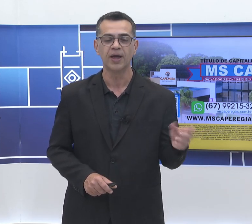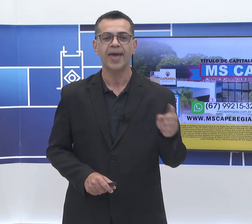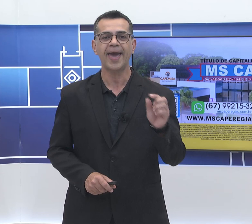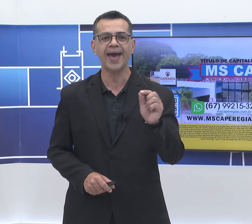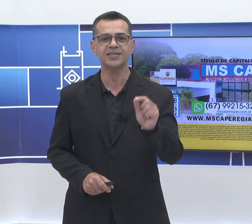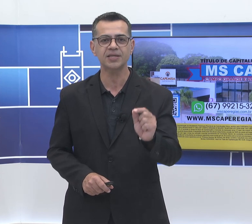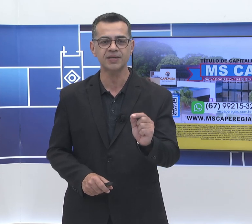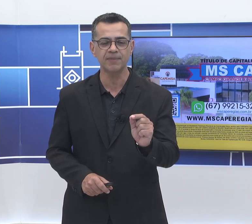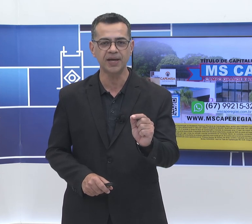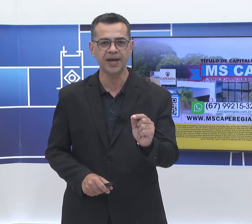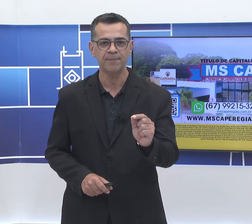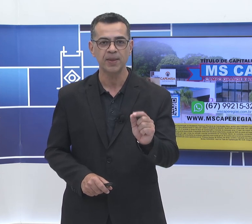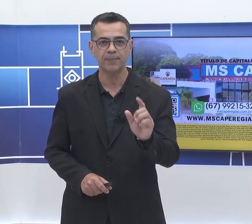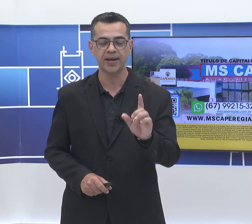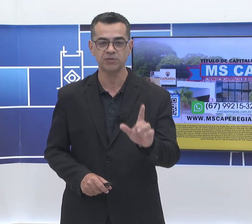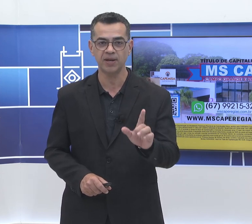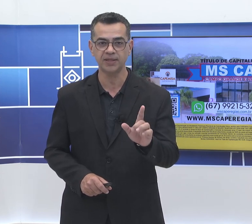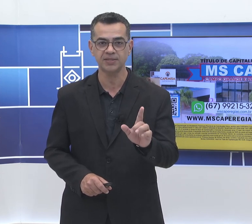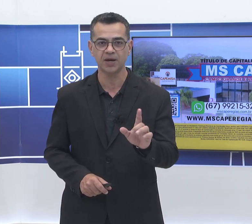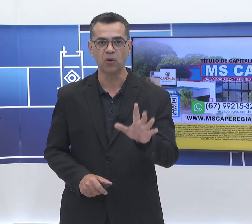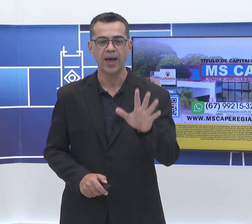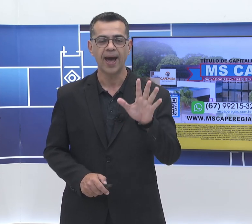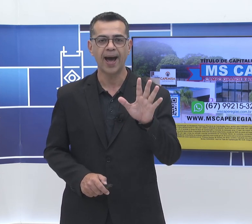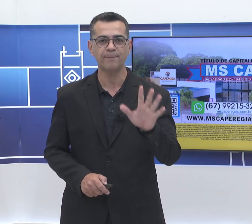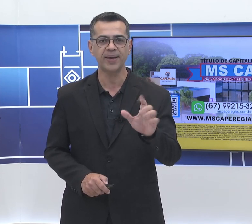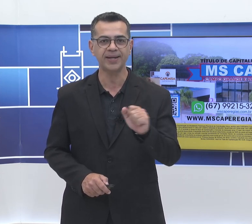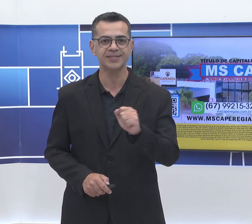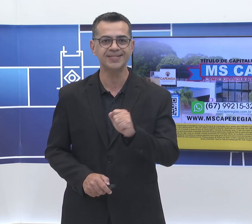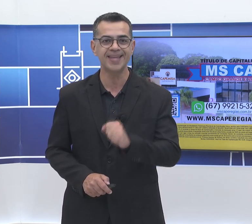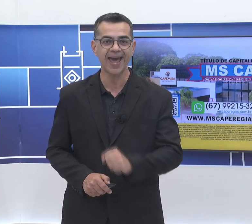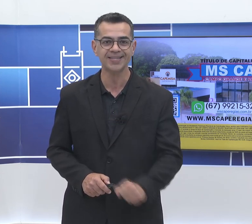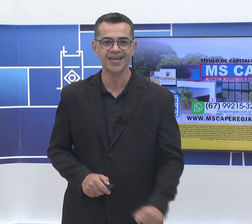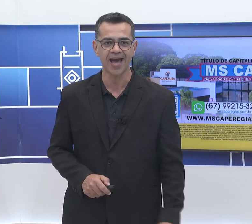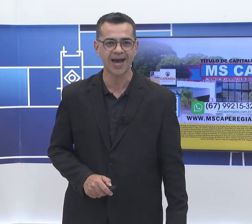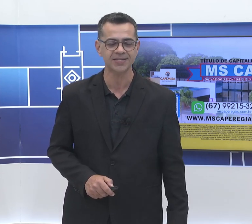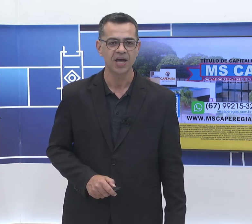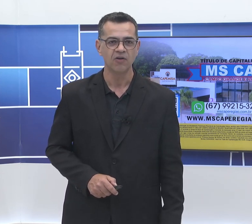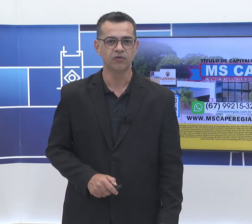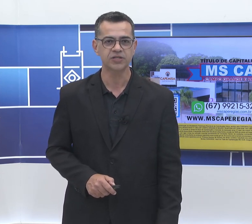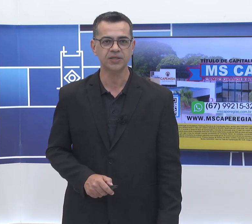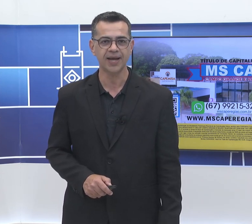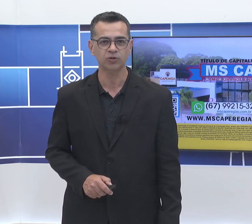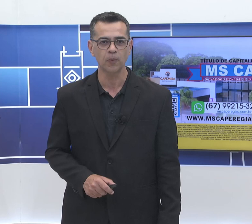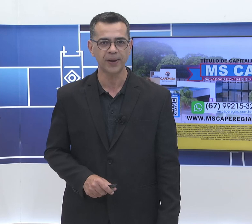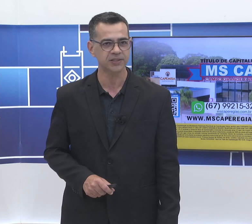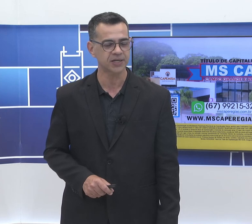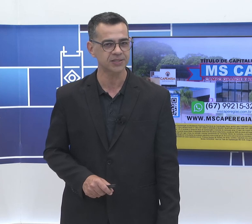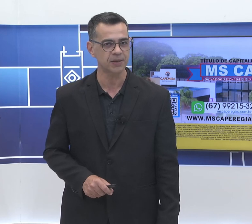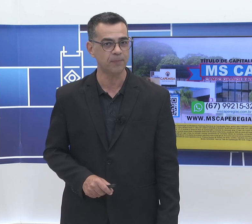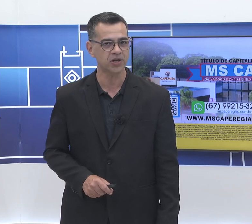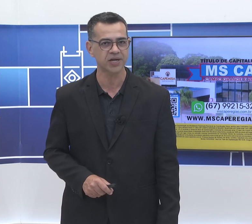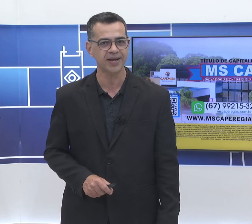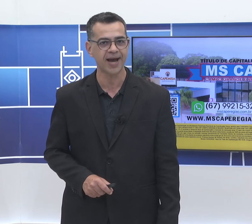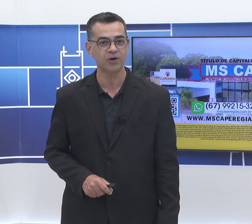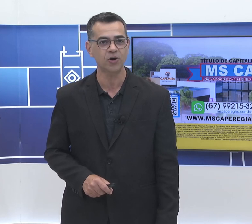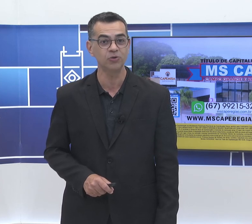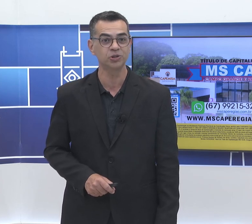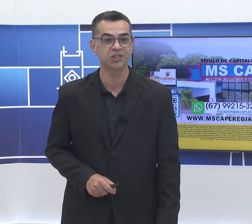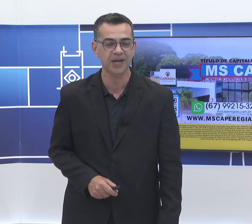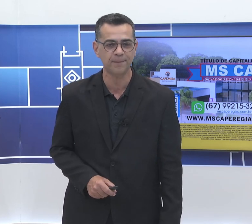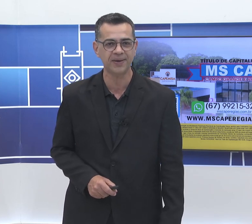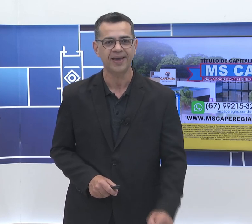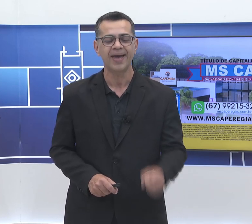viu? Essa semana, preste bem atenção, apenas R$10 você tem a dupla chance e pode ganhar